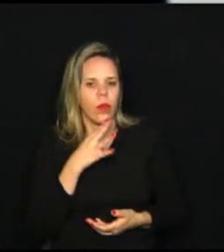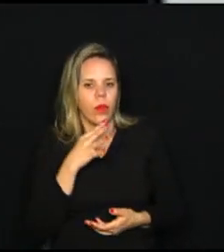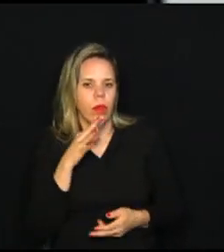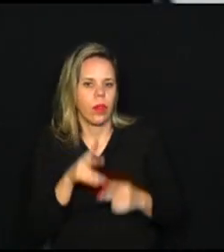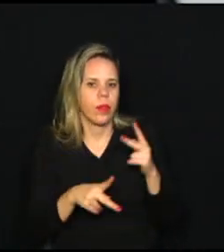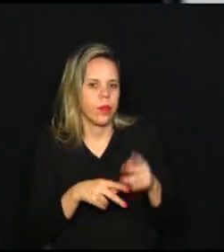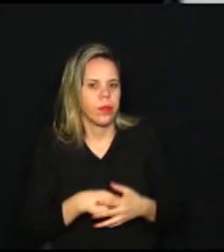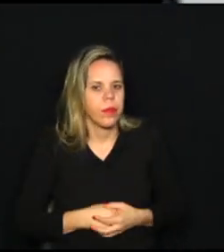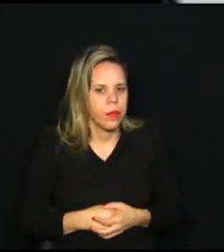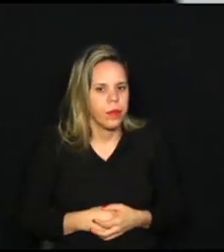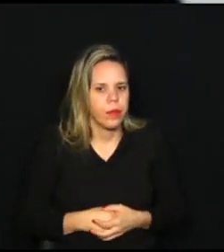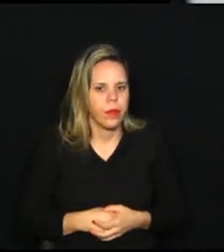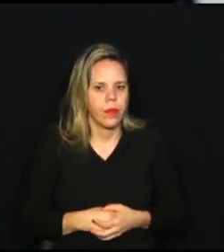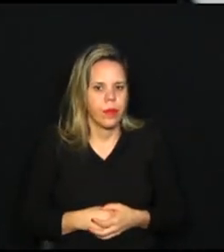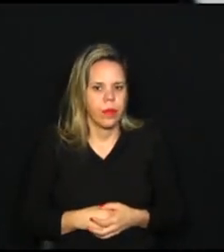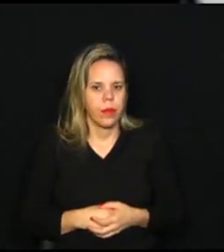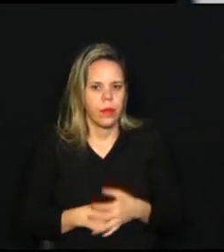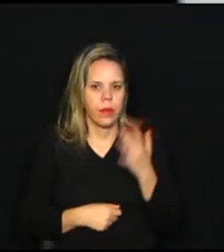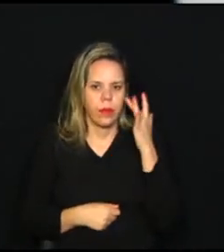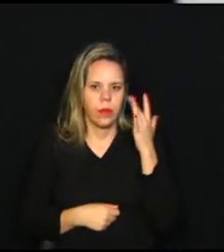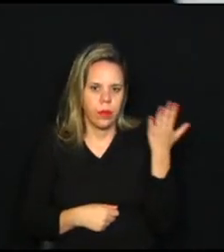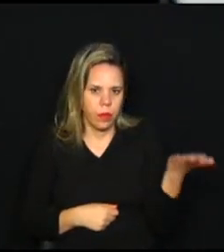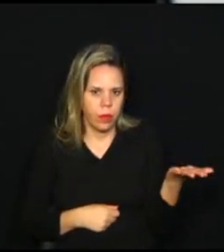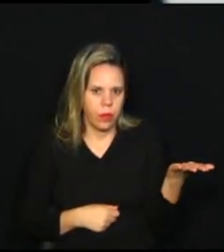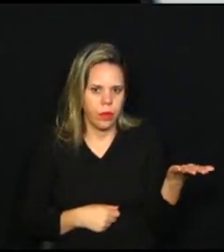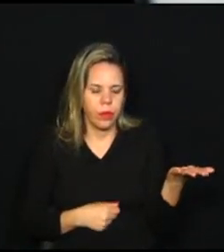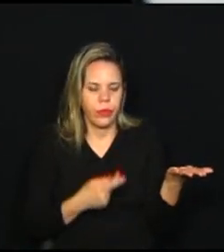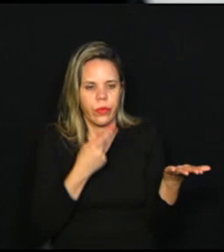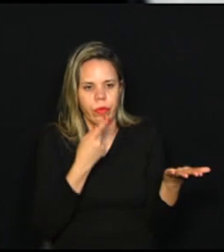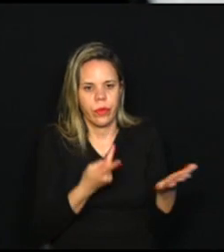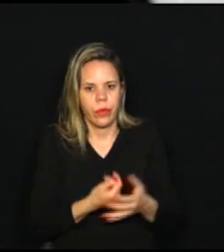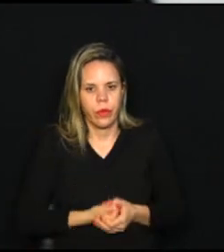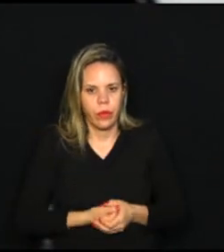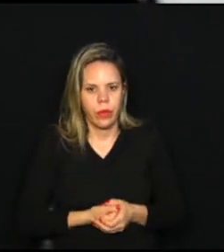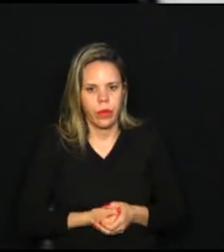população. E acho que é um pouco isso que eu ia colocar, não sei se,